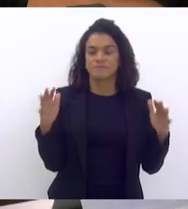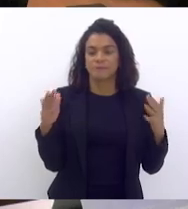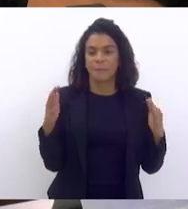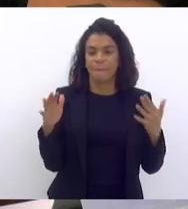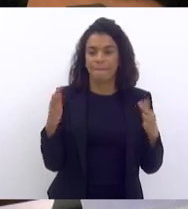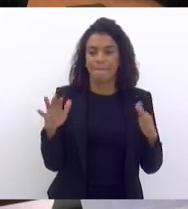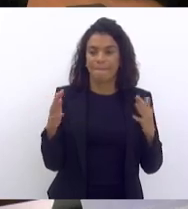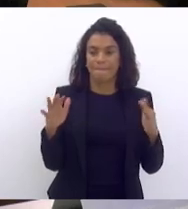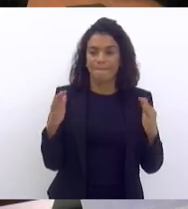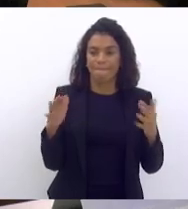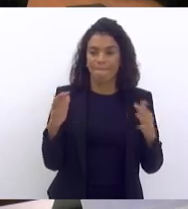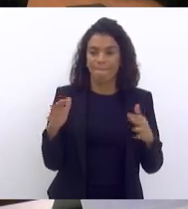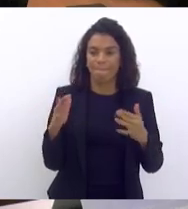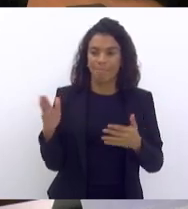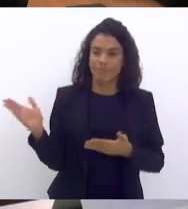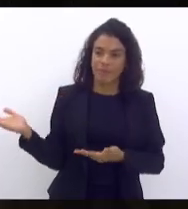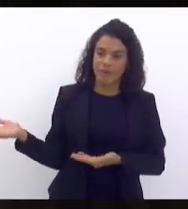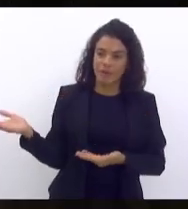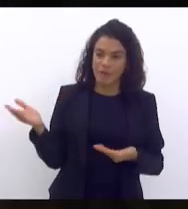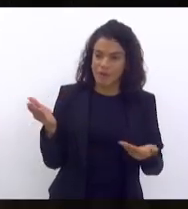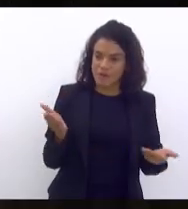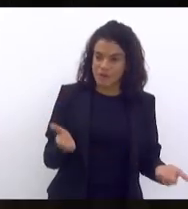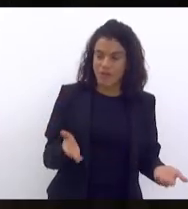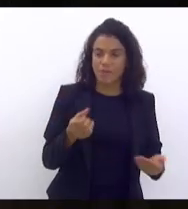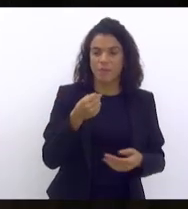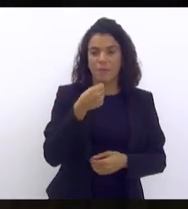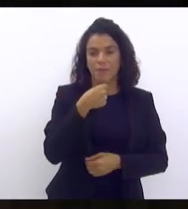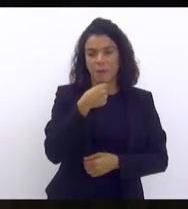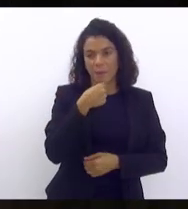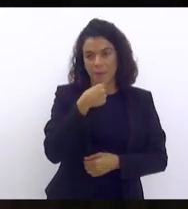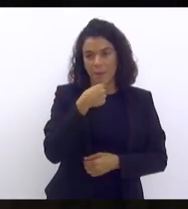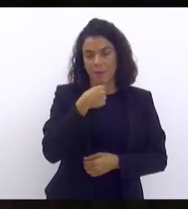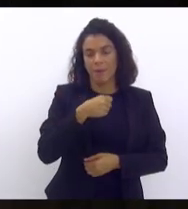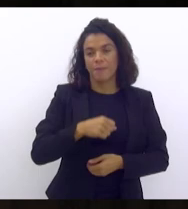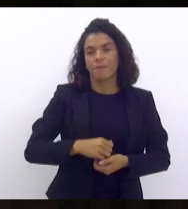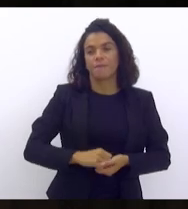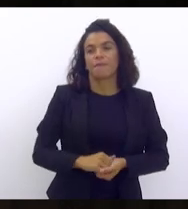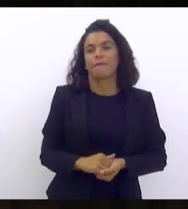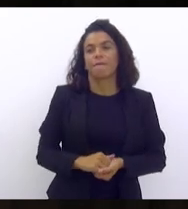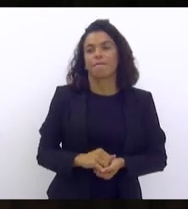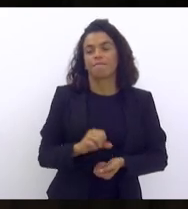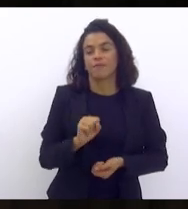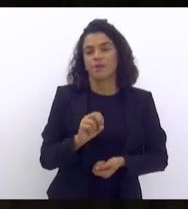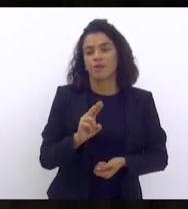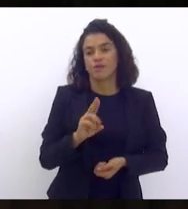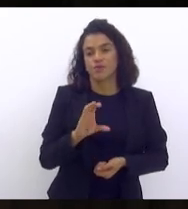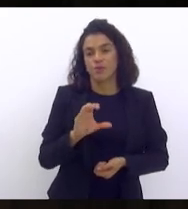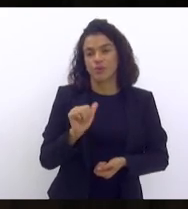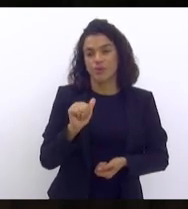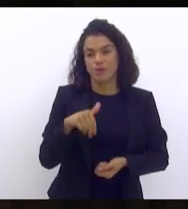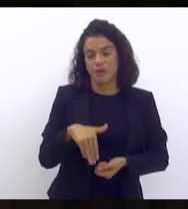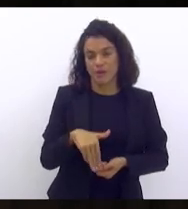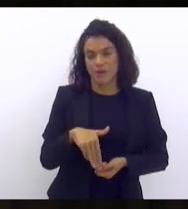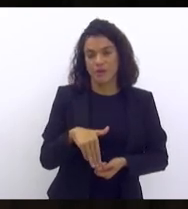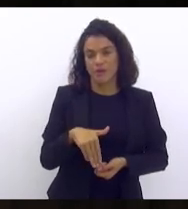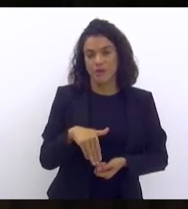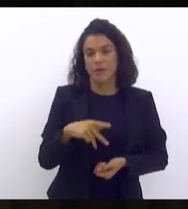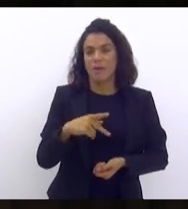Obrigada, Simone. Chamo para fazer uso da palavra agora, da SUCAM, Paulo José da